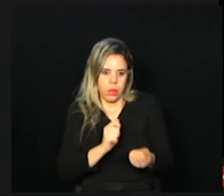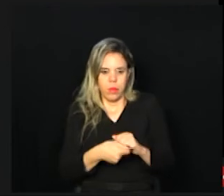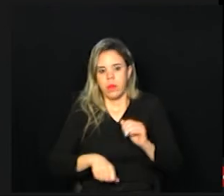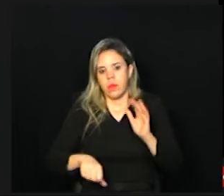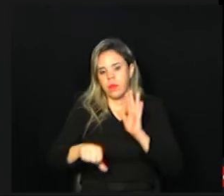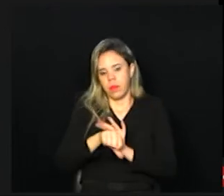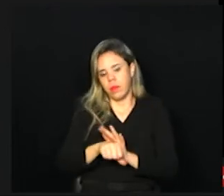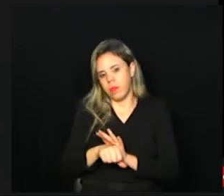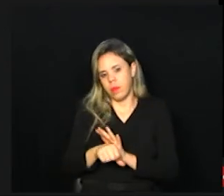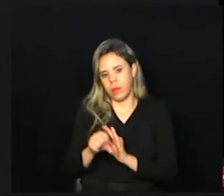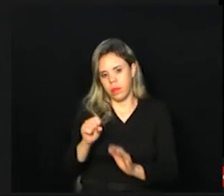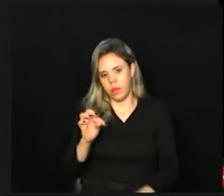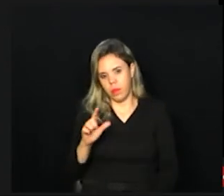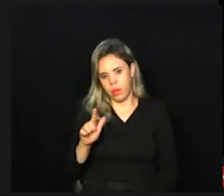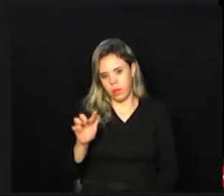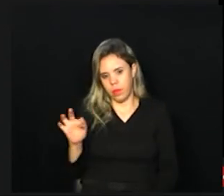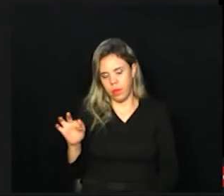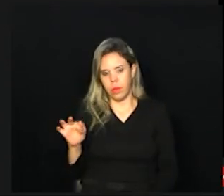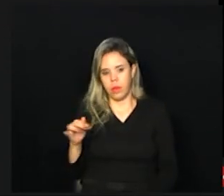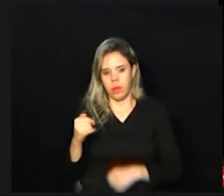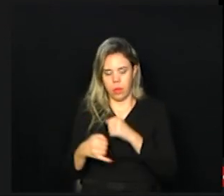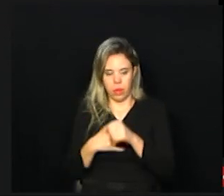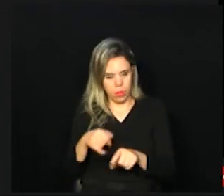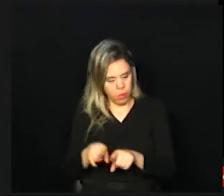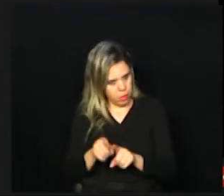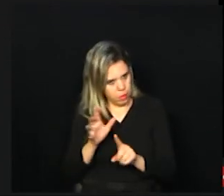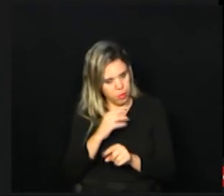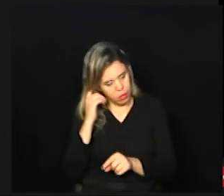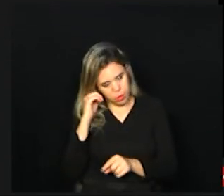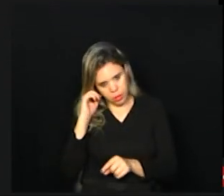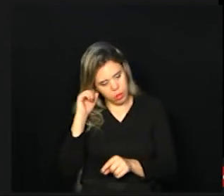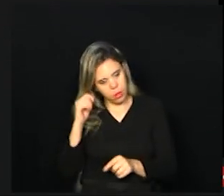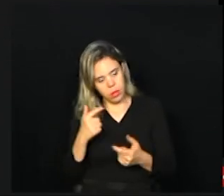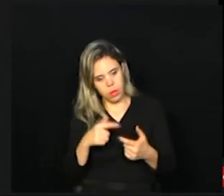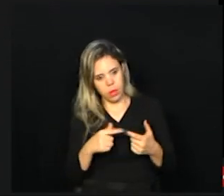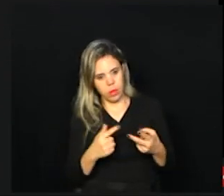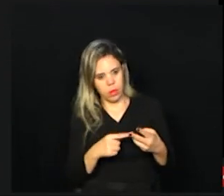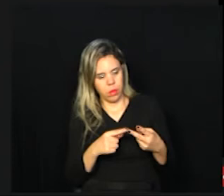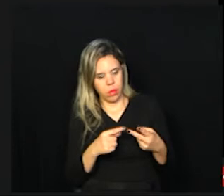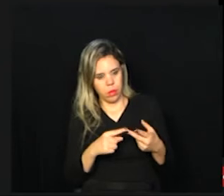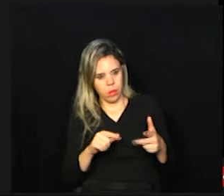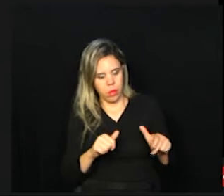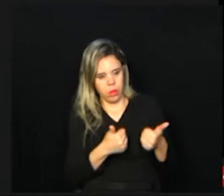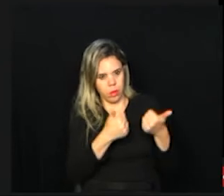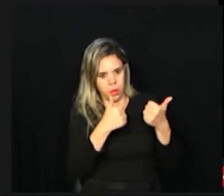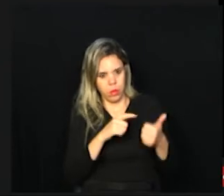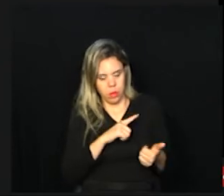stalking. Outra coisa positiva que teve também, em termos de atualização,